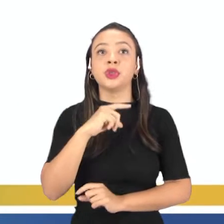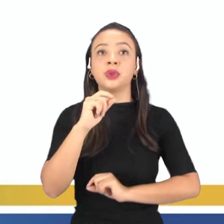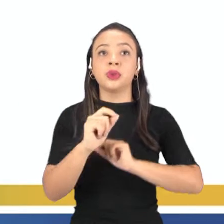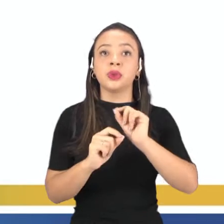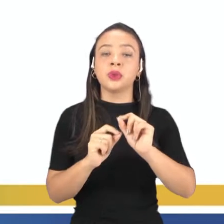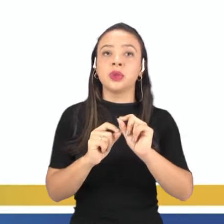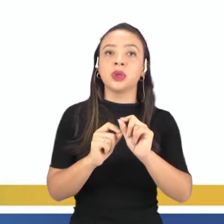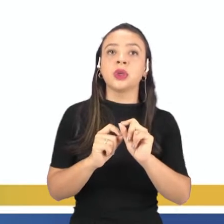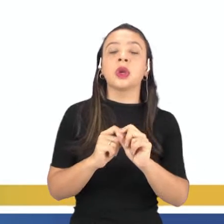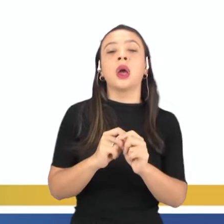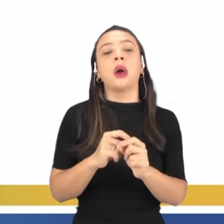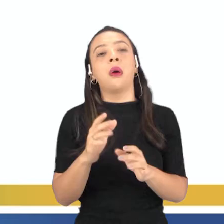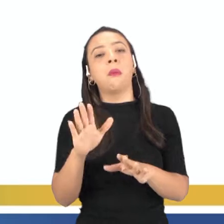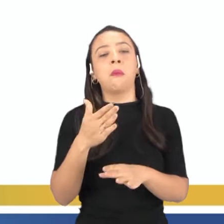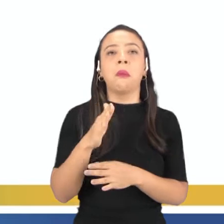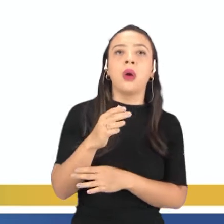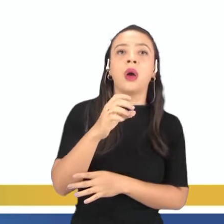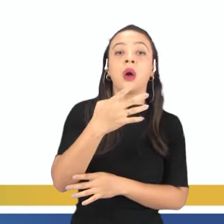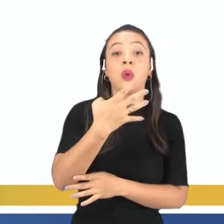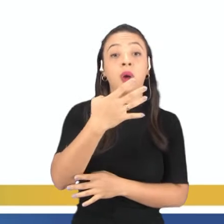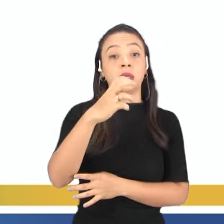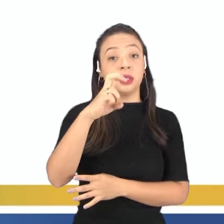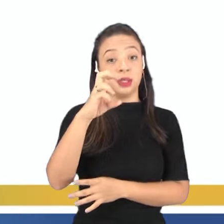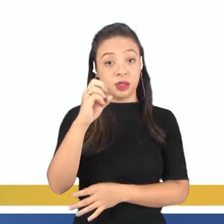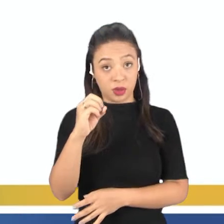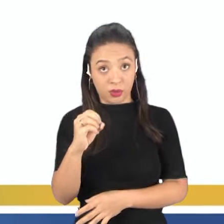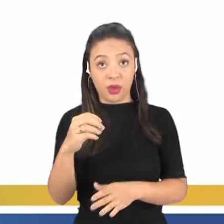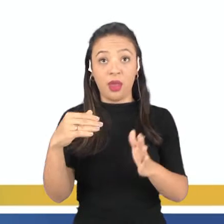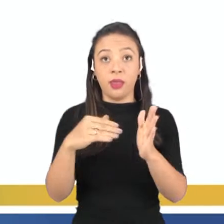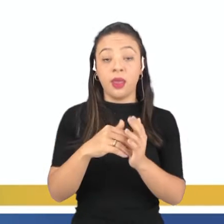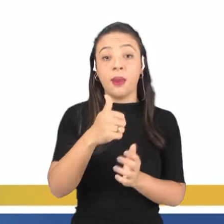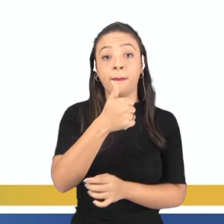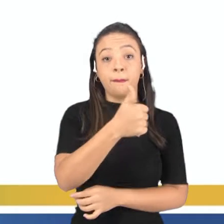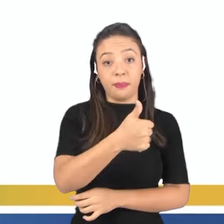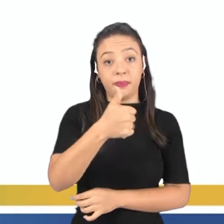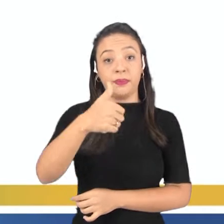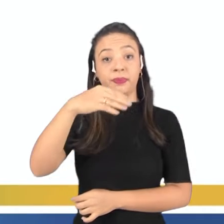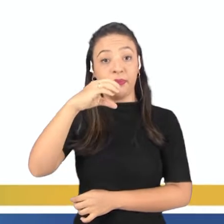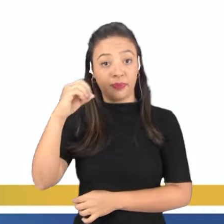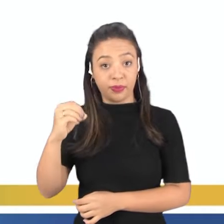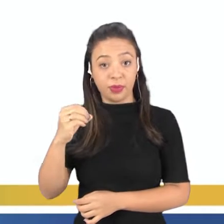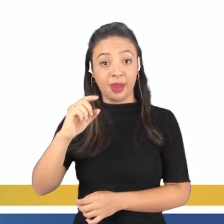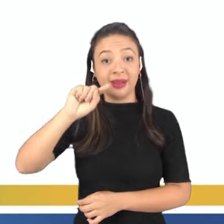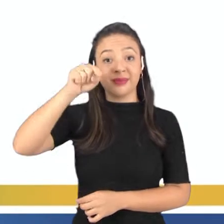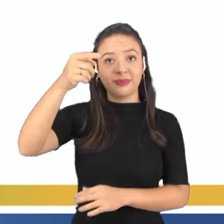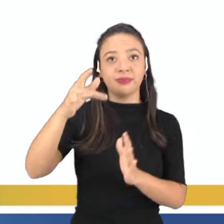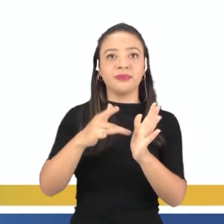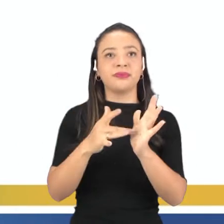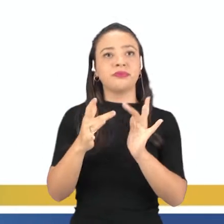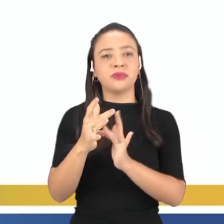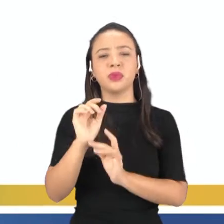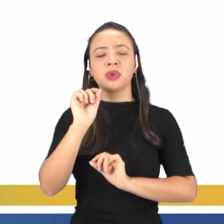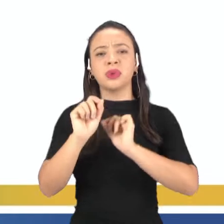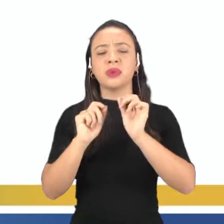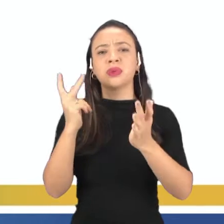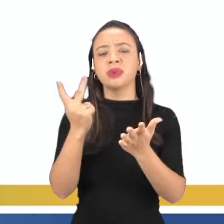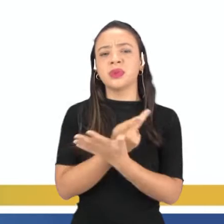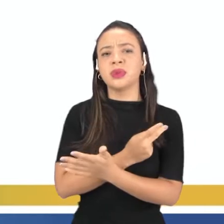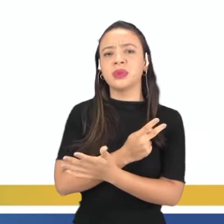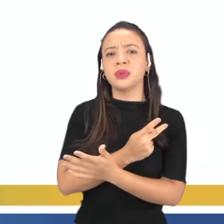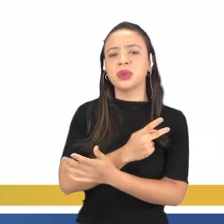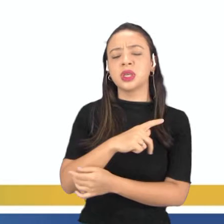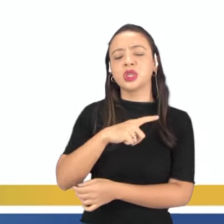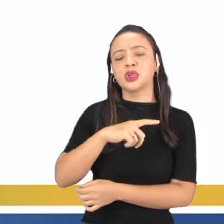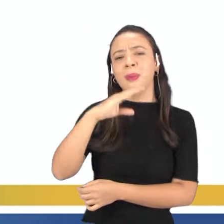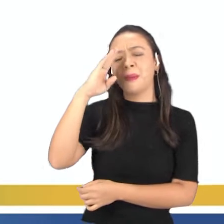de 450 a 1100 d.C. E o que foi que aconteceu nesse período do inglês antigo que